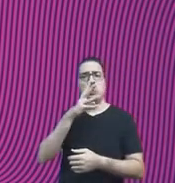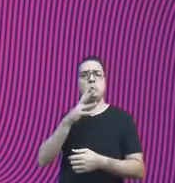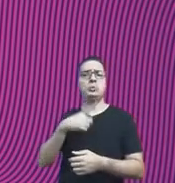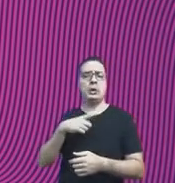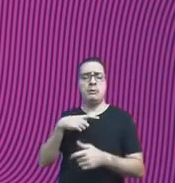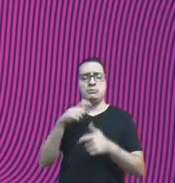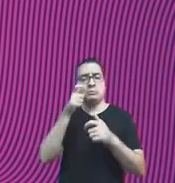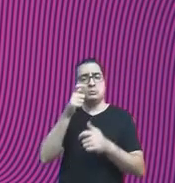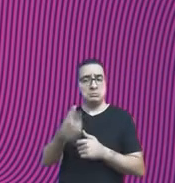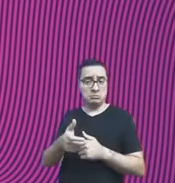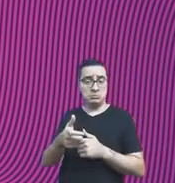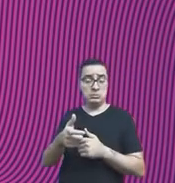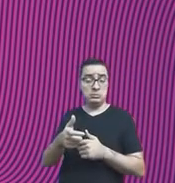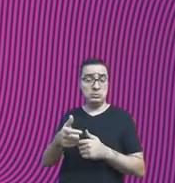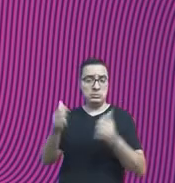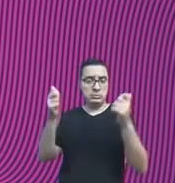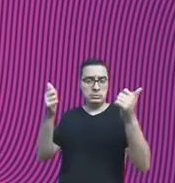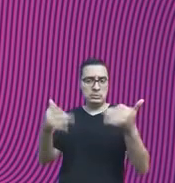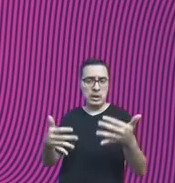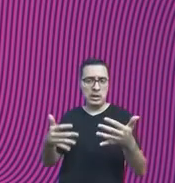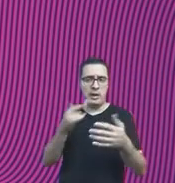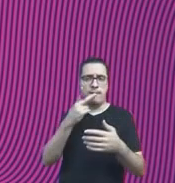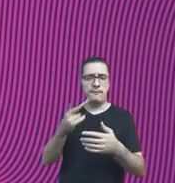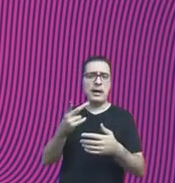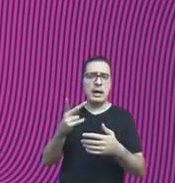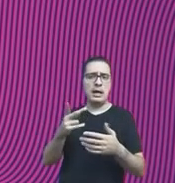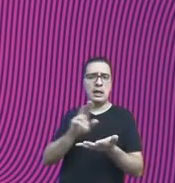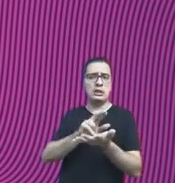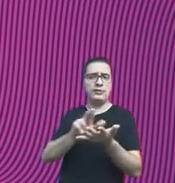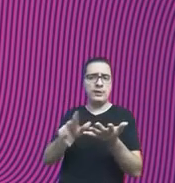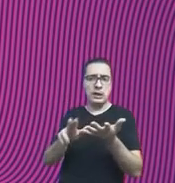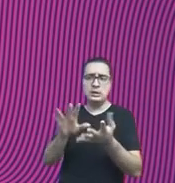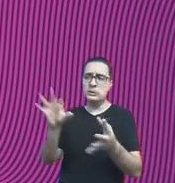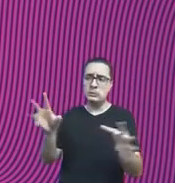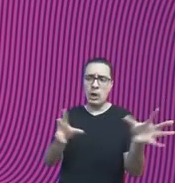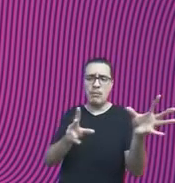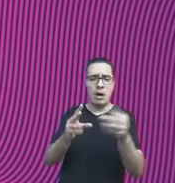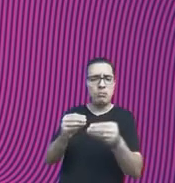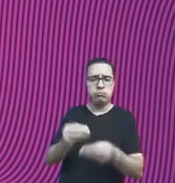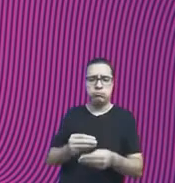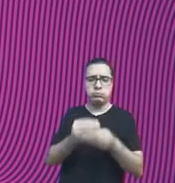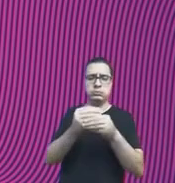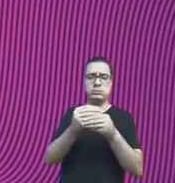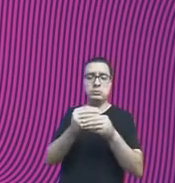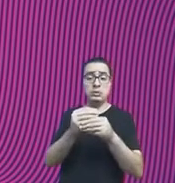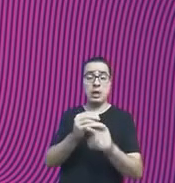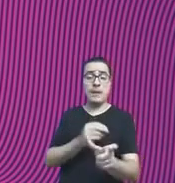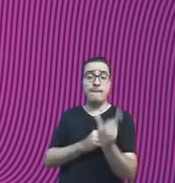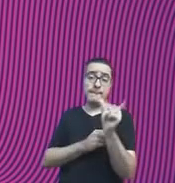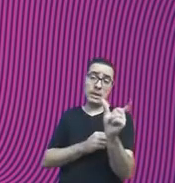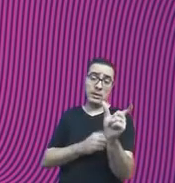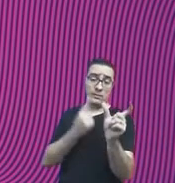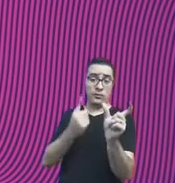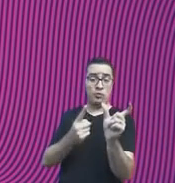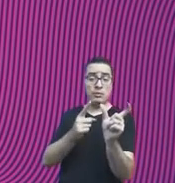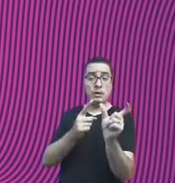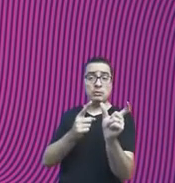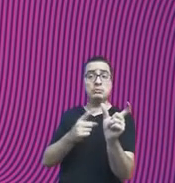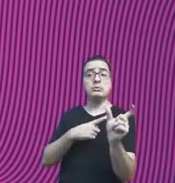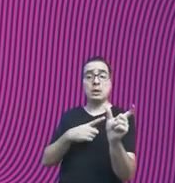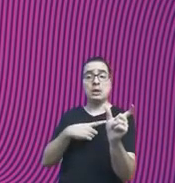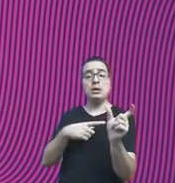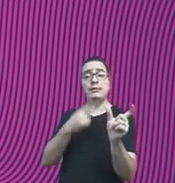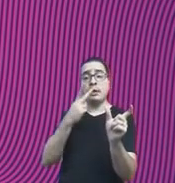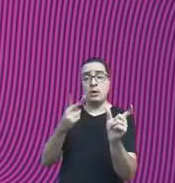acho que, quando a gente fala nessas consolidações, para mim tem uma palavra por trás, que também foi mencionada no painel anterior,